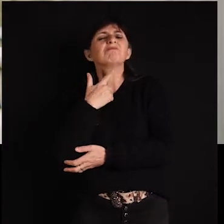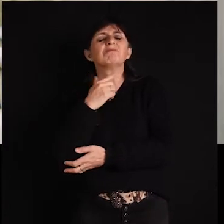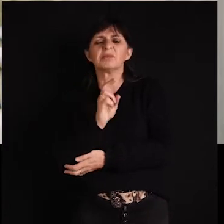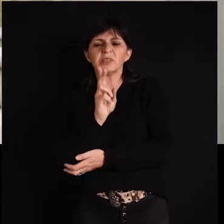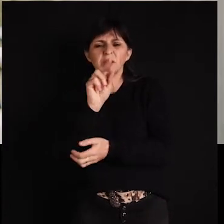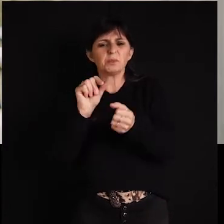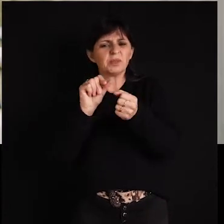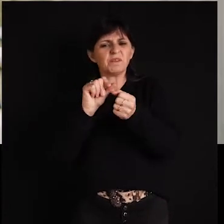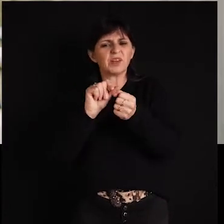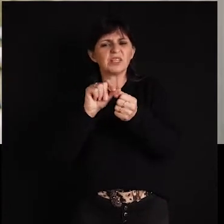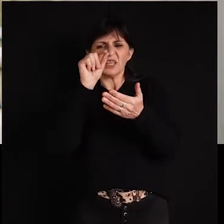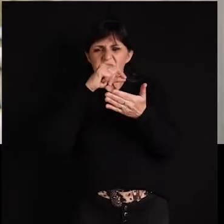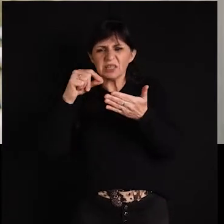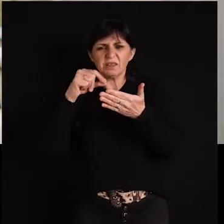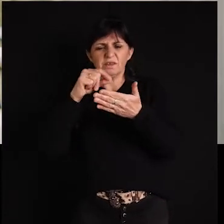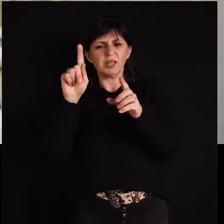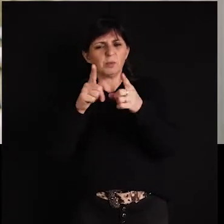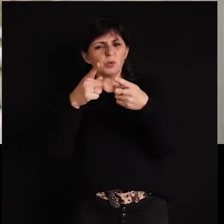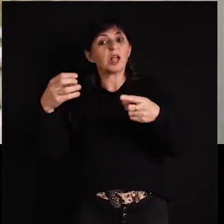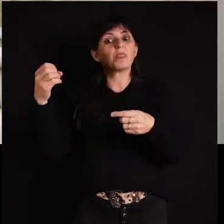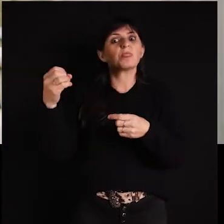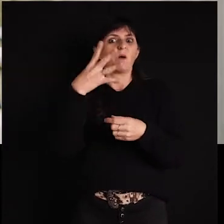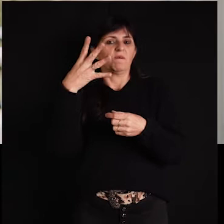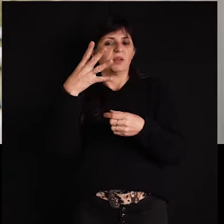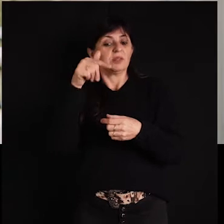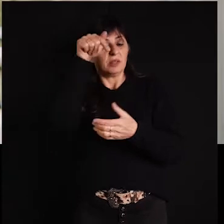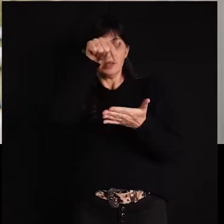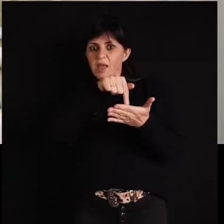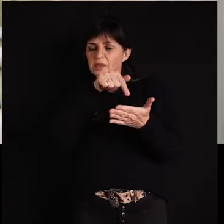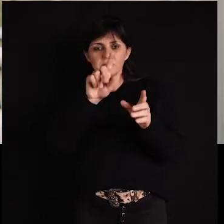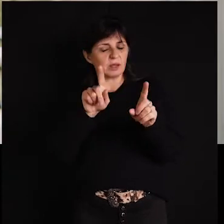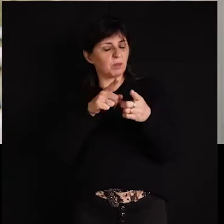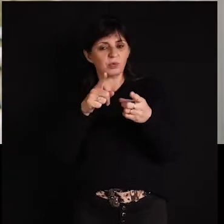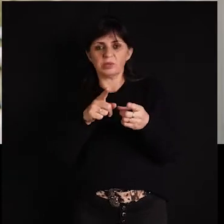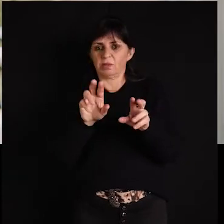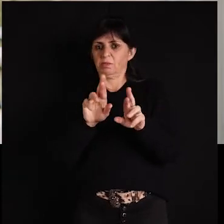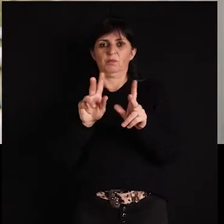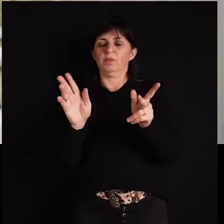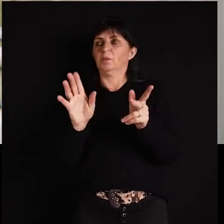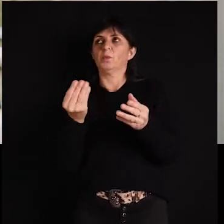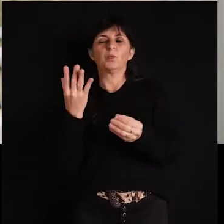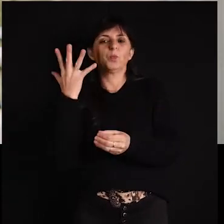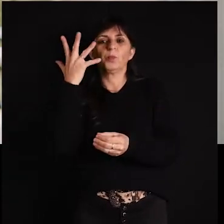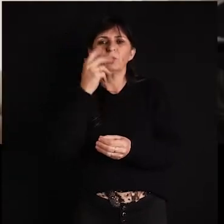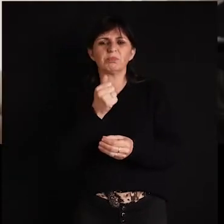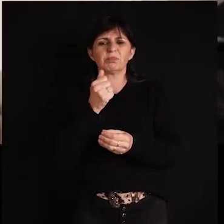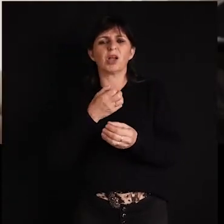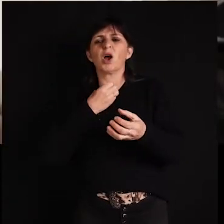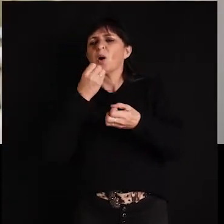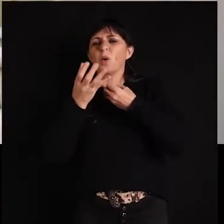assim, na maneira de compor, de criar a música. E essa aí não é diferente, é uma música que fala